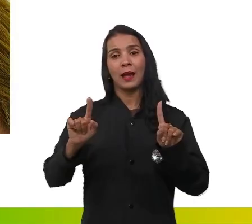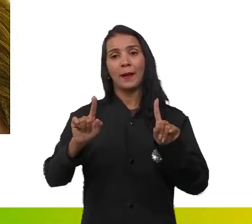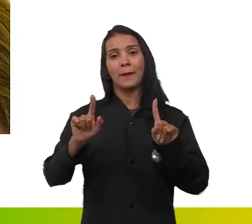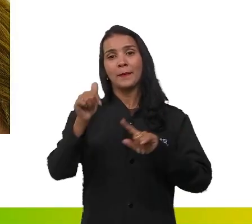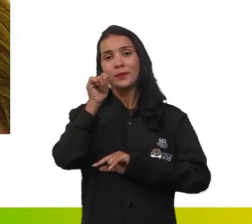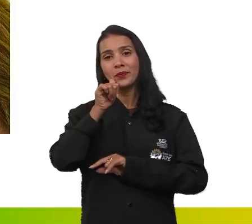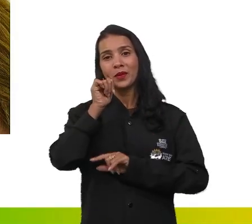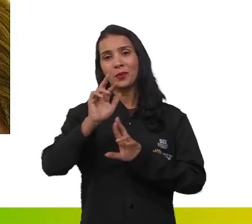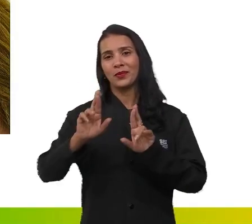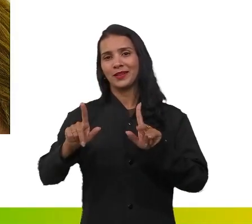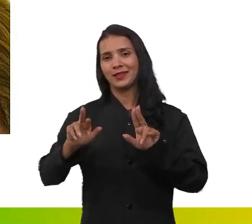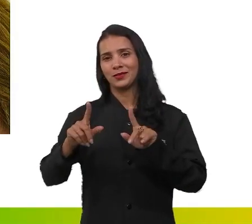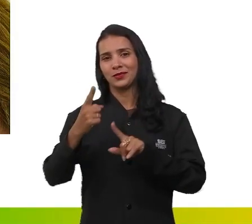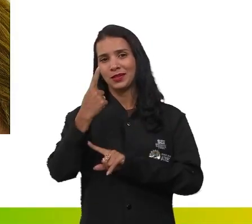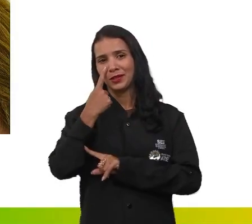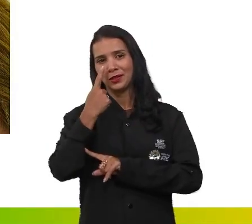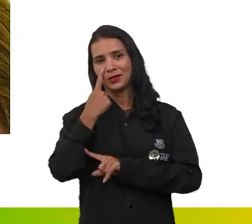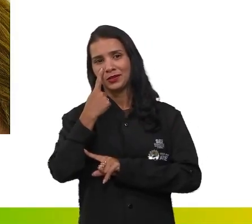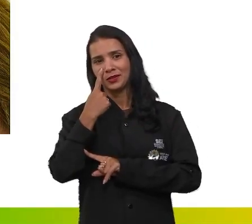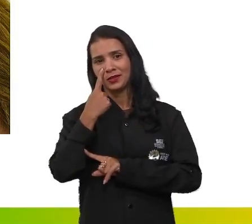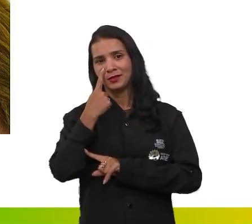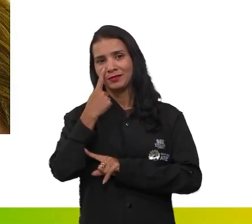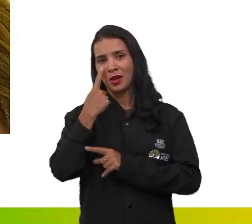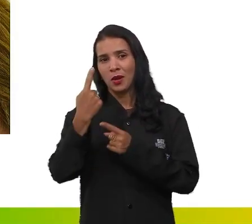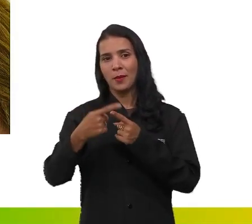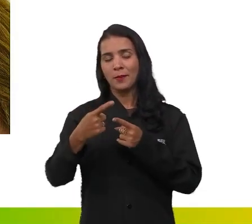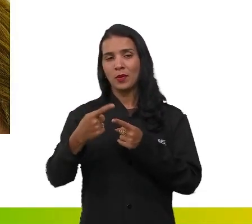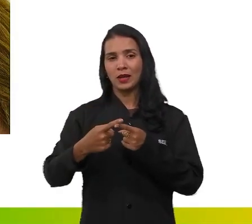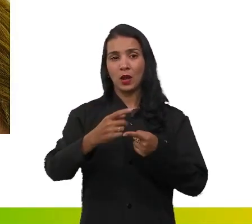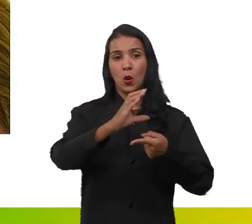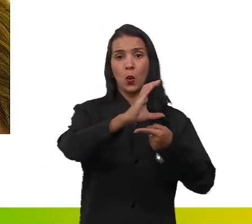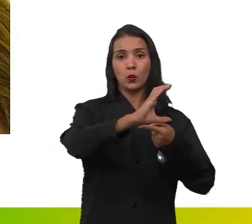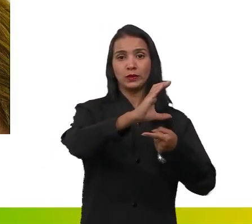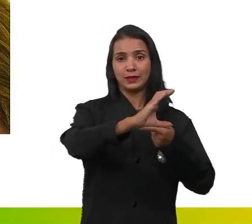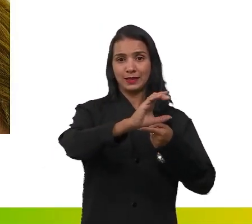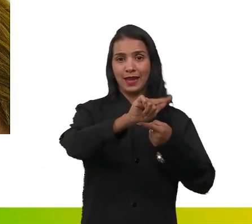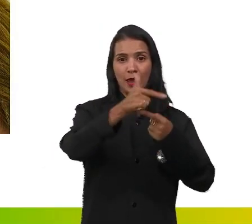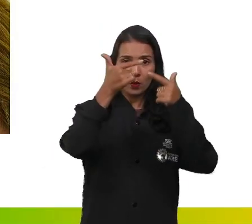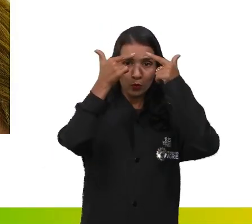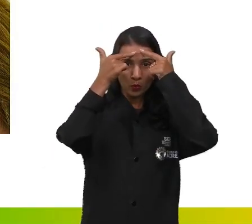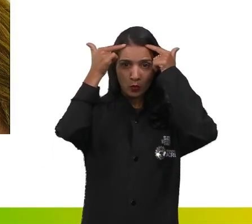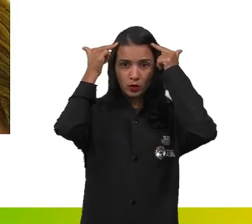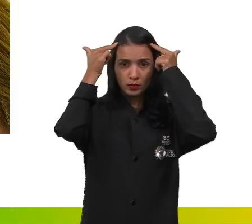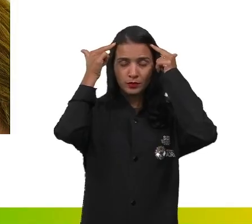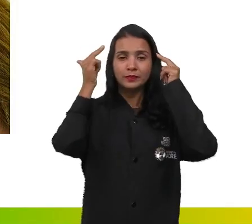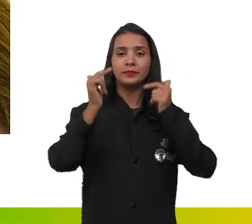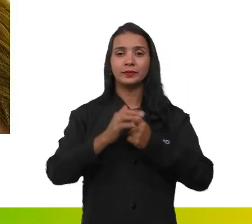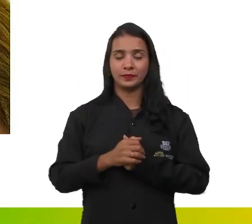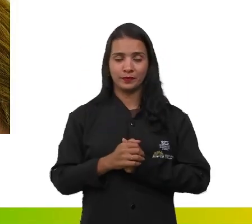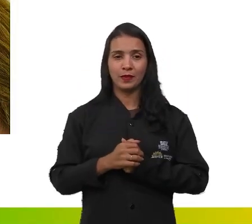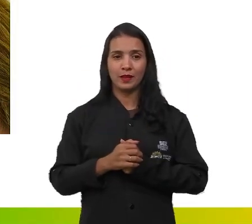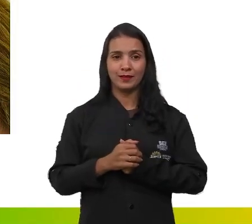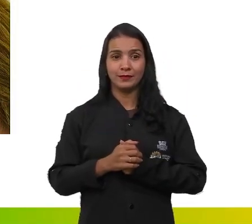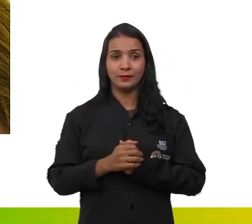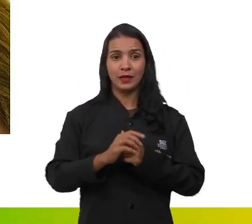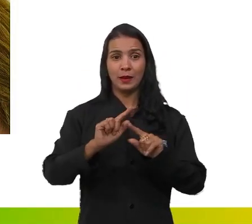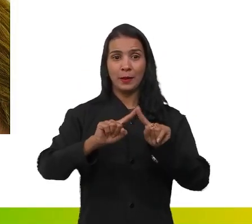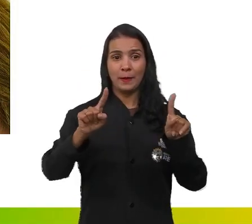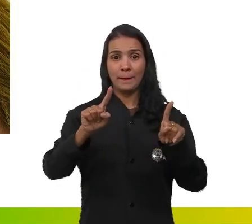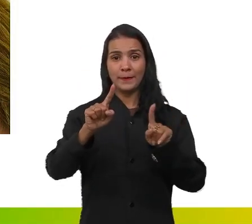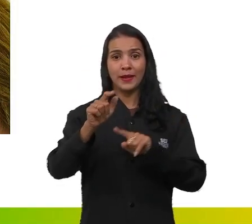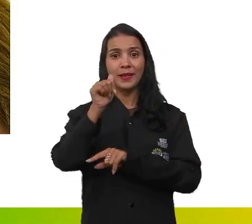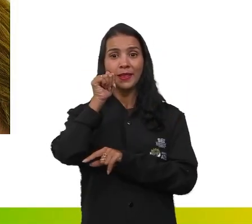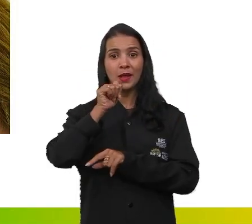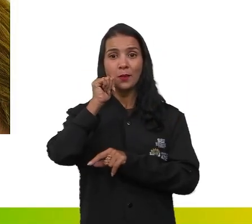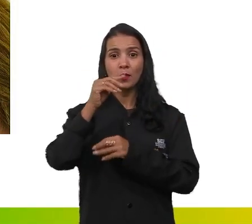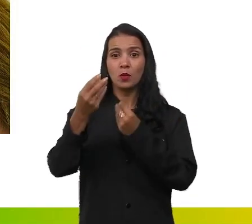Por quê? Eu tô falando que a calvície aqui é o Czão. Isso aqui não muda não, tá? A calvície aqui na mulher, ela vai se